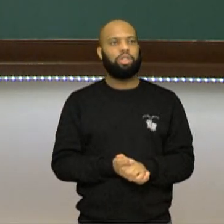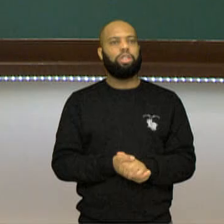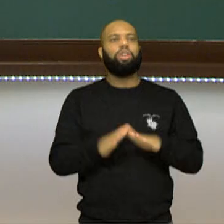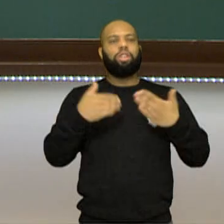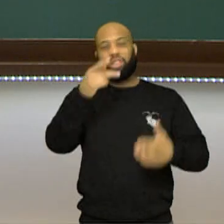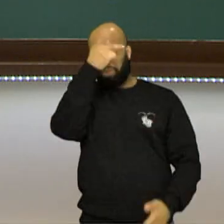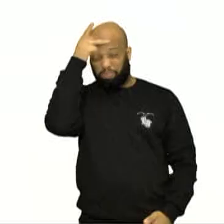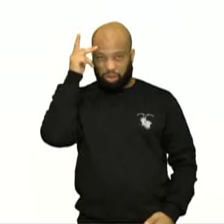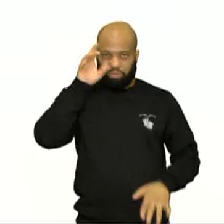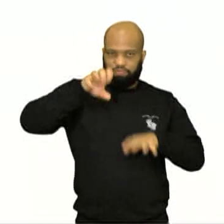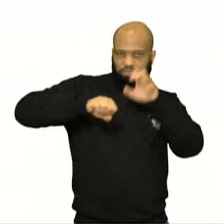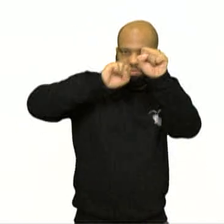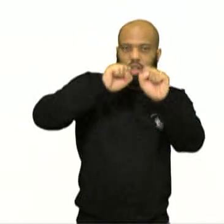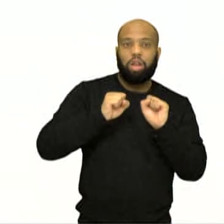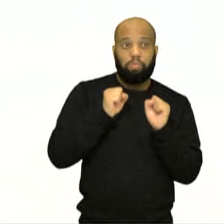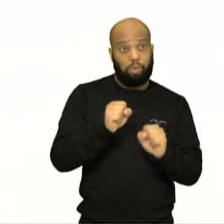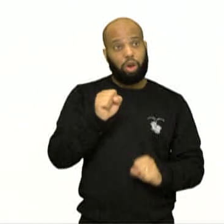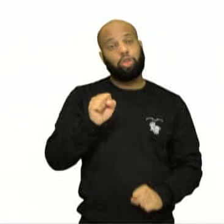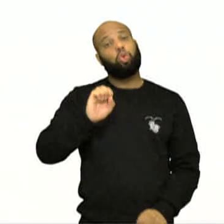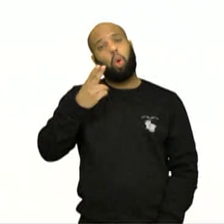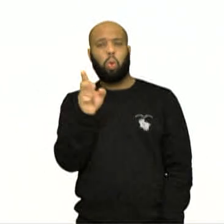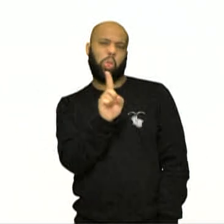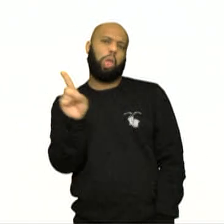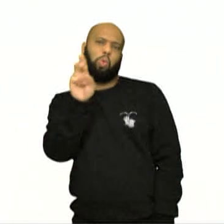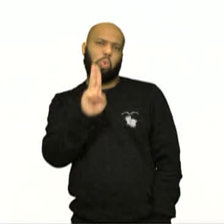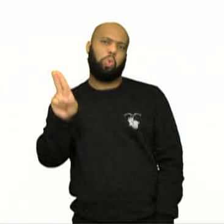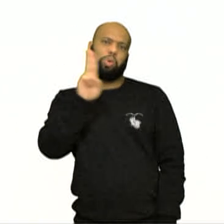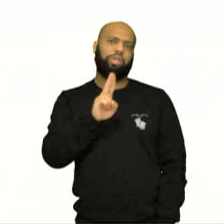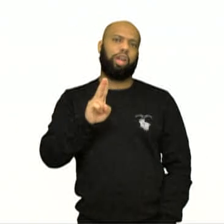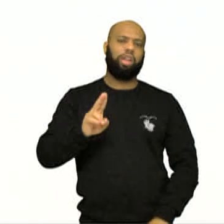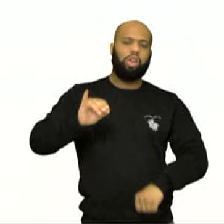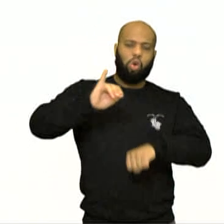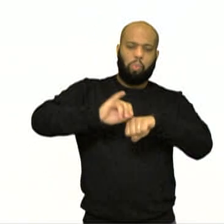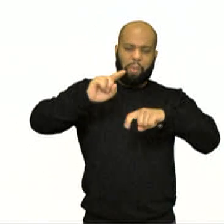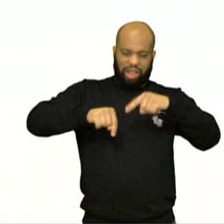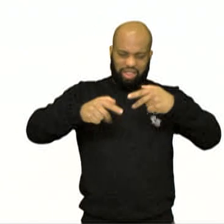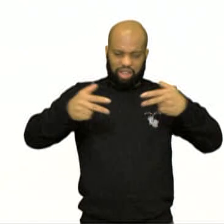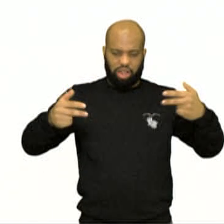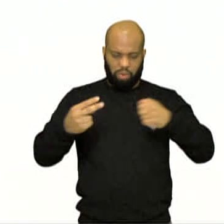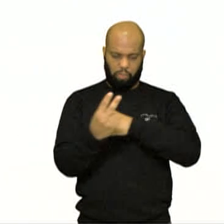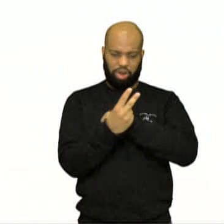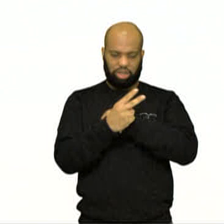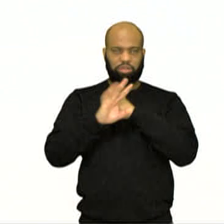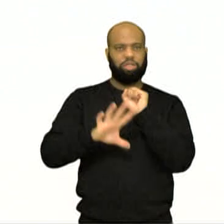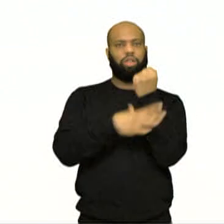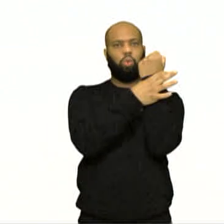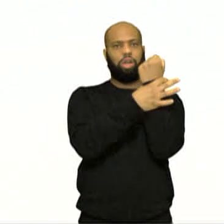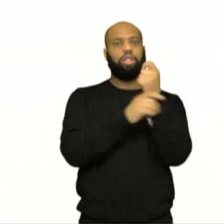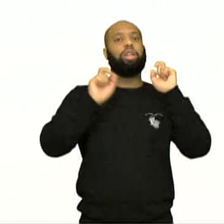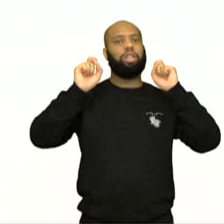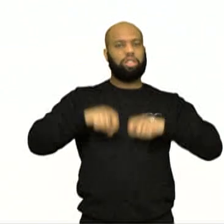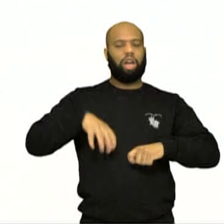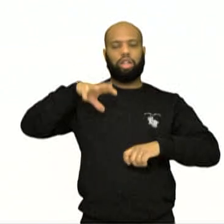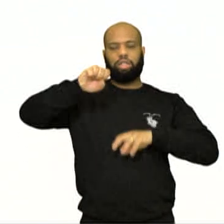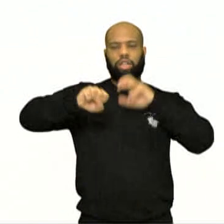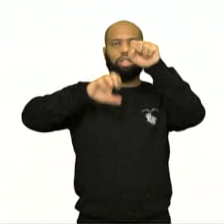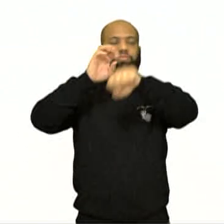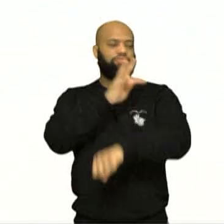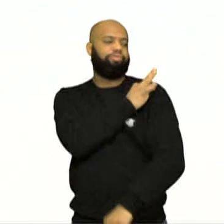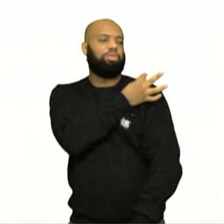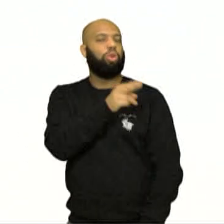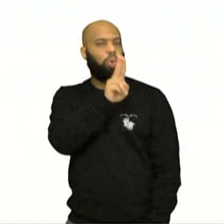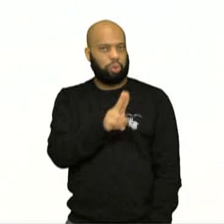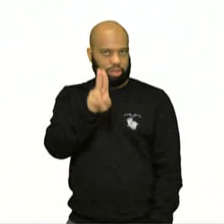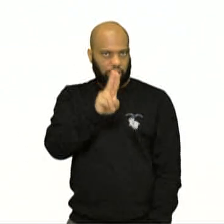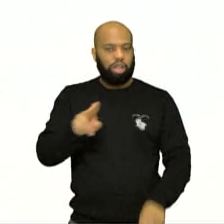O escalador pode ou não utilizar equipamentos de proteção e segurança, o que possibilita uma escalada altamente técnica e